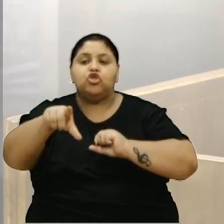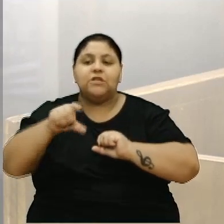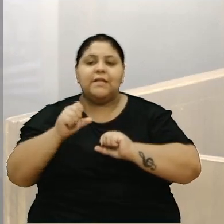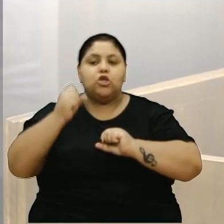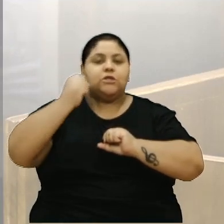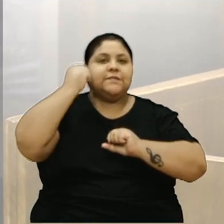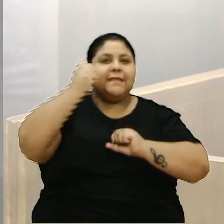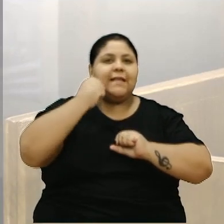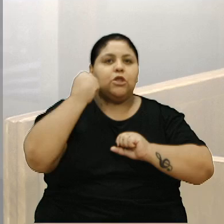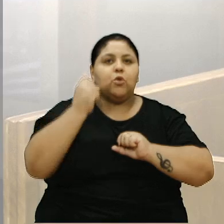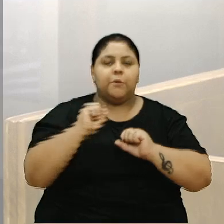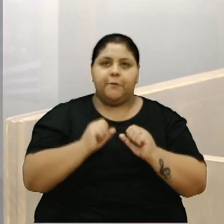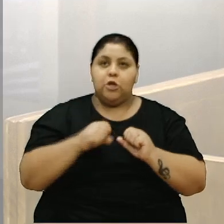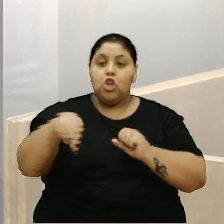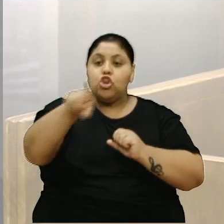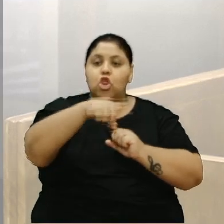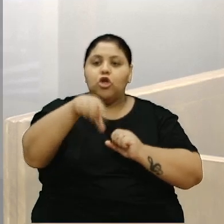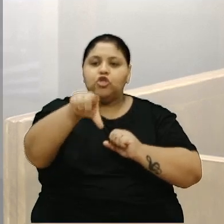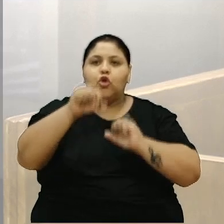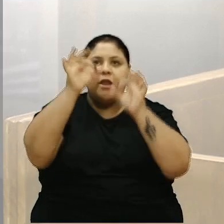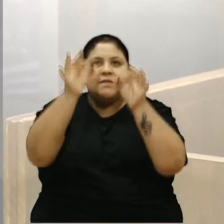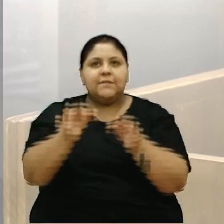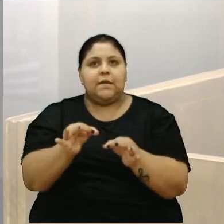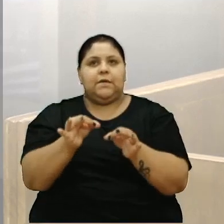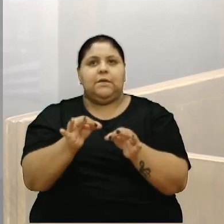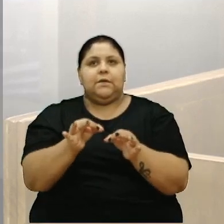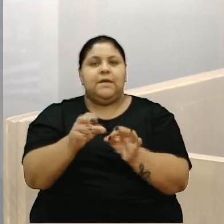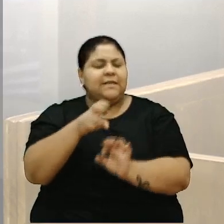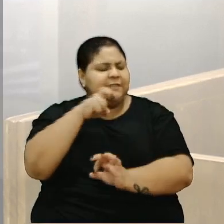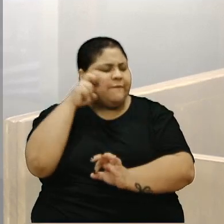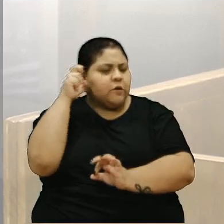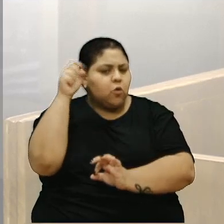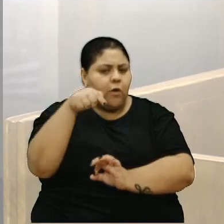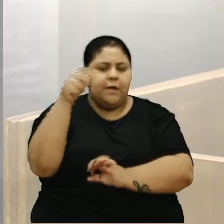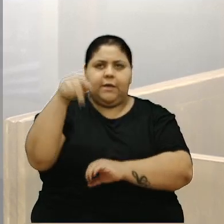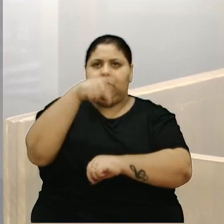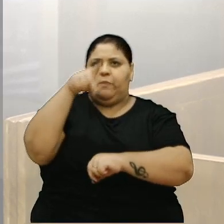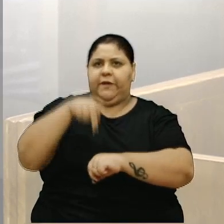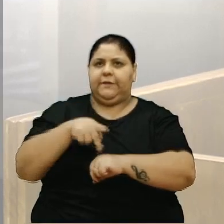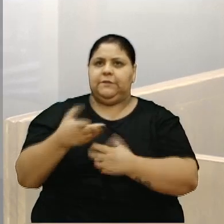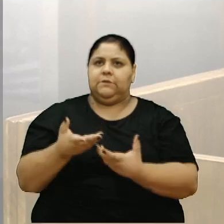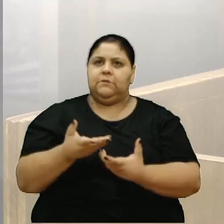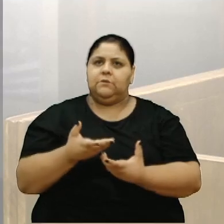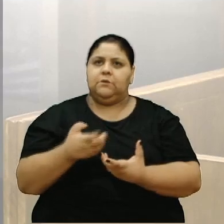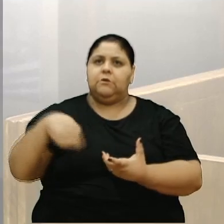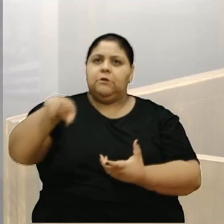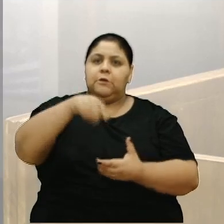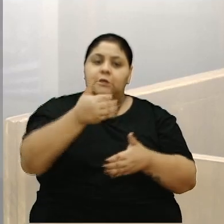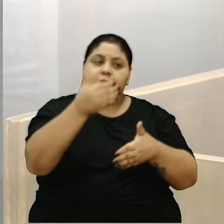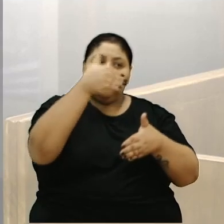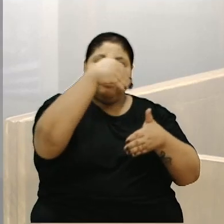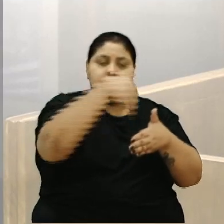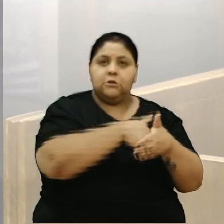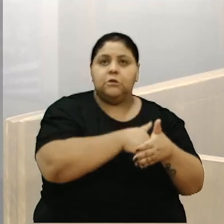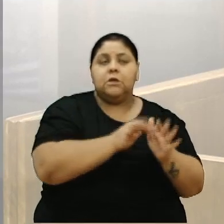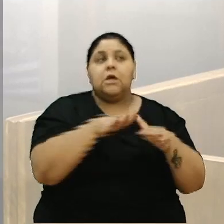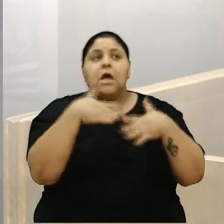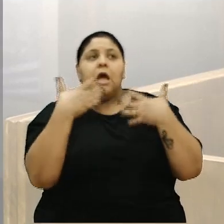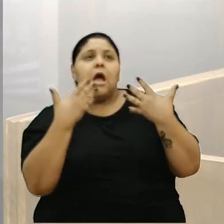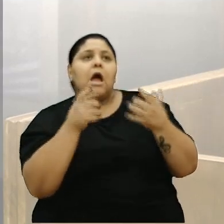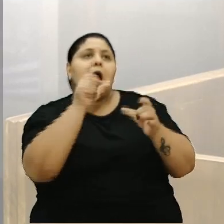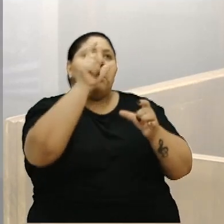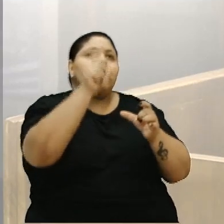senador. Essa é a vergonha desse país. Que a gente vota, porque o cara é